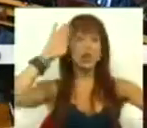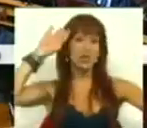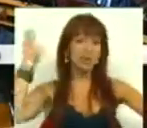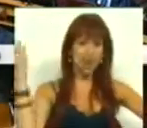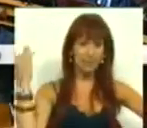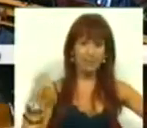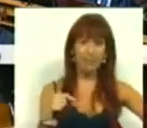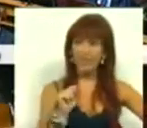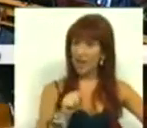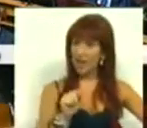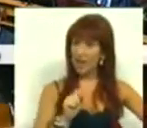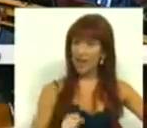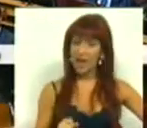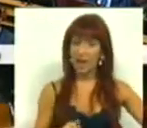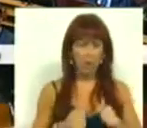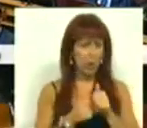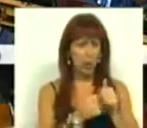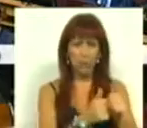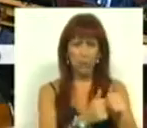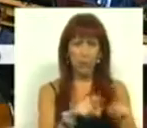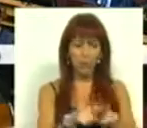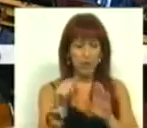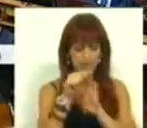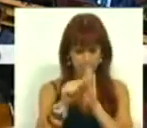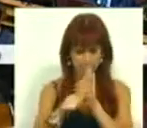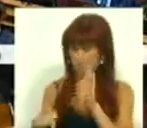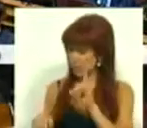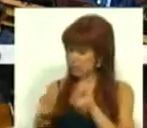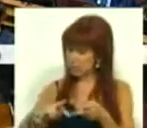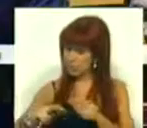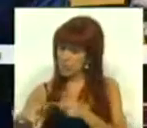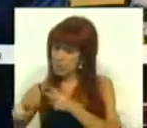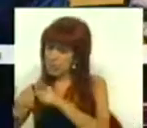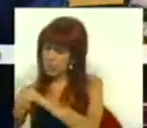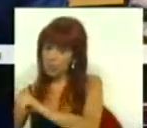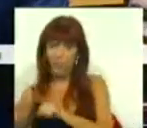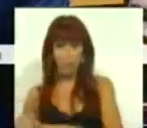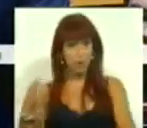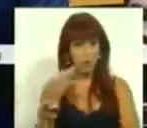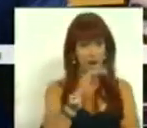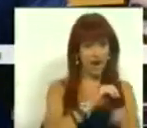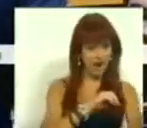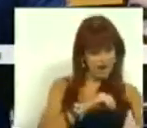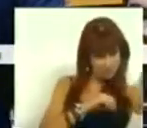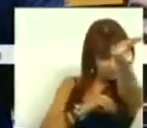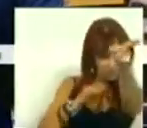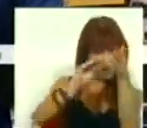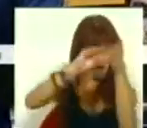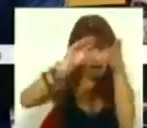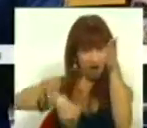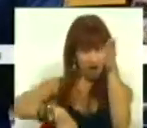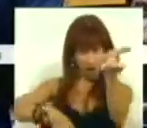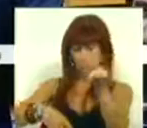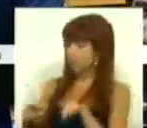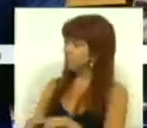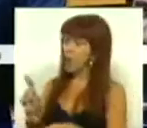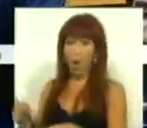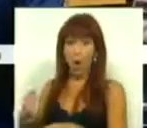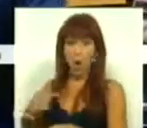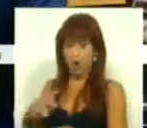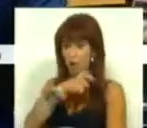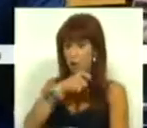sabemos que este cumprimento deste memorando de ajustamento que o Partido Socialista assinou e com o